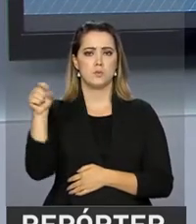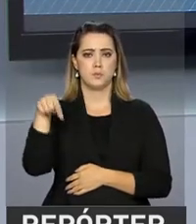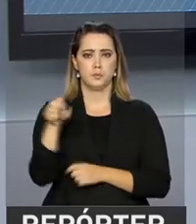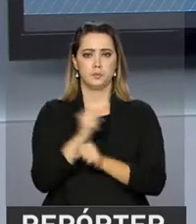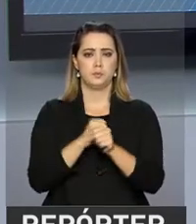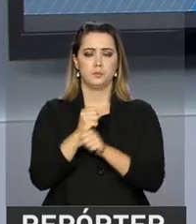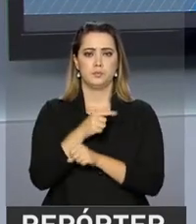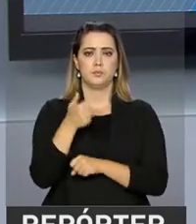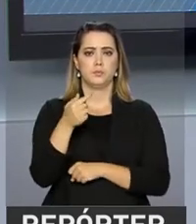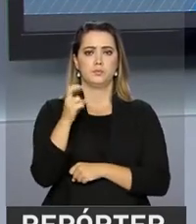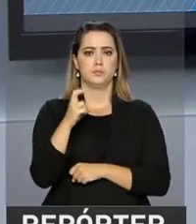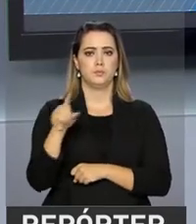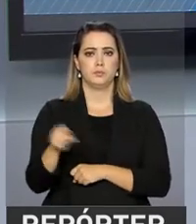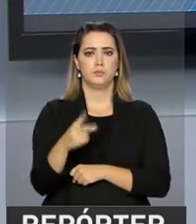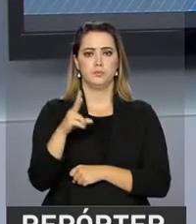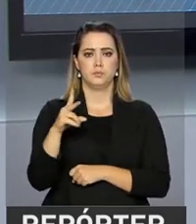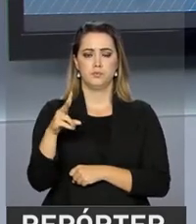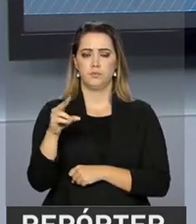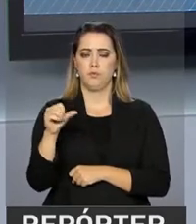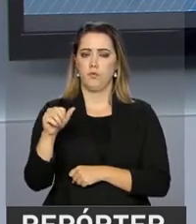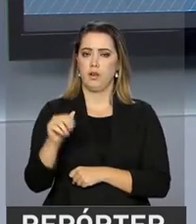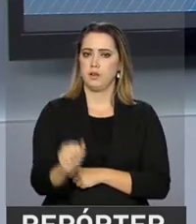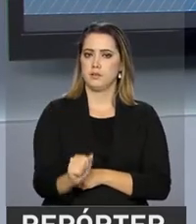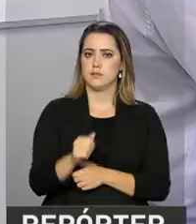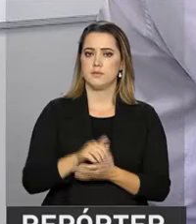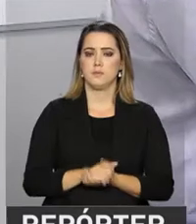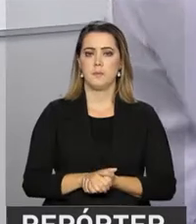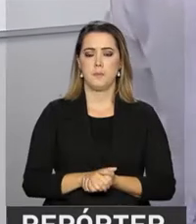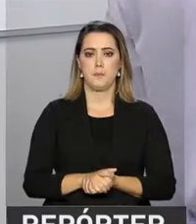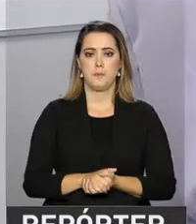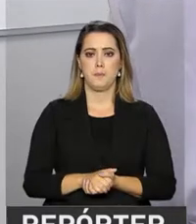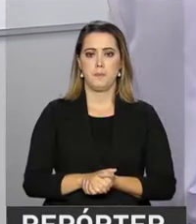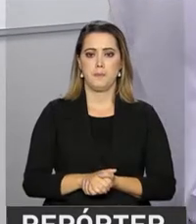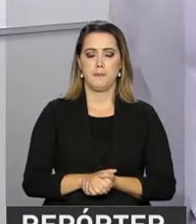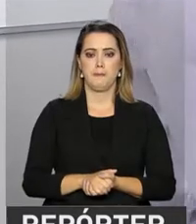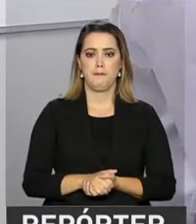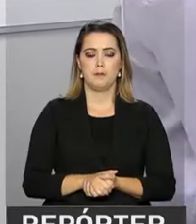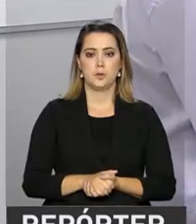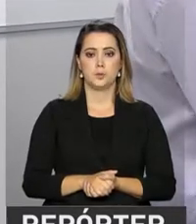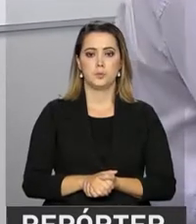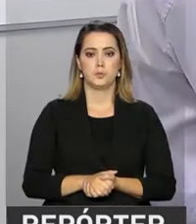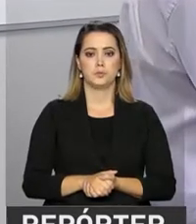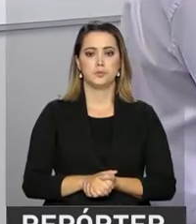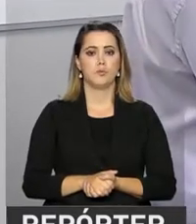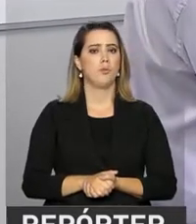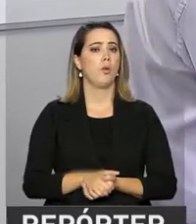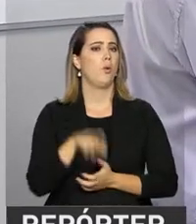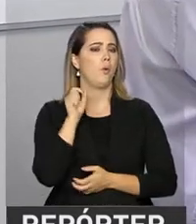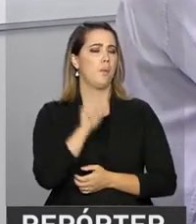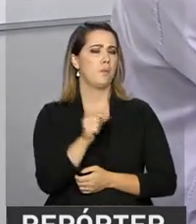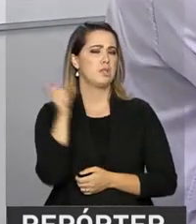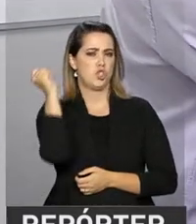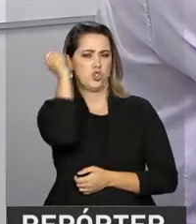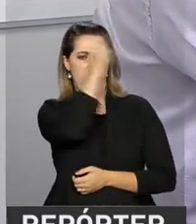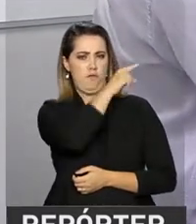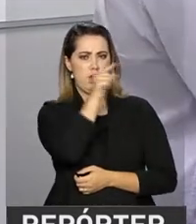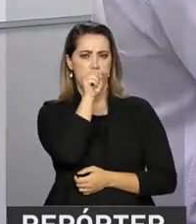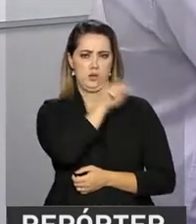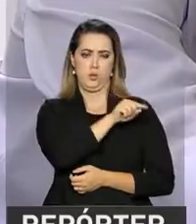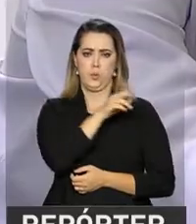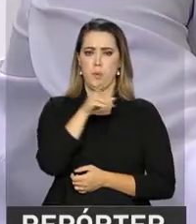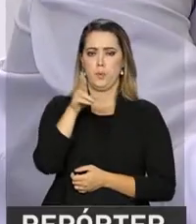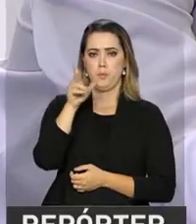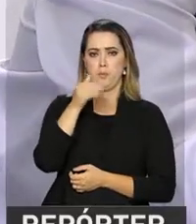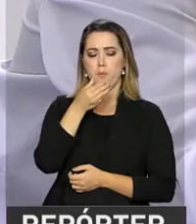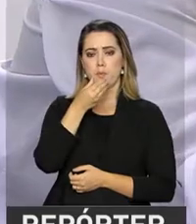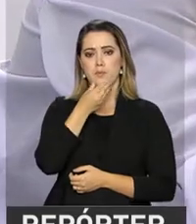ano são 75 mil novas vagas o que poderia ser uma dificuldade para este universitário